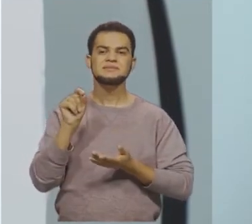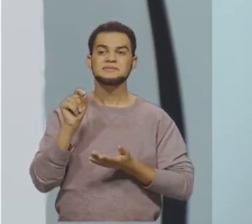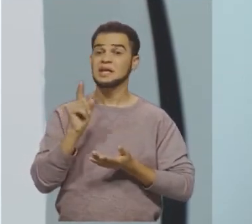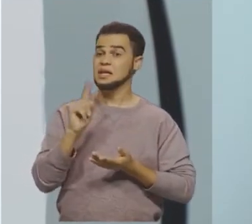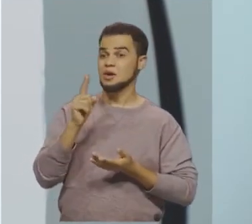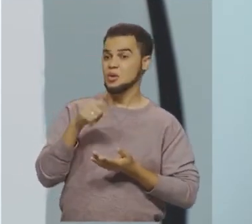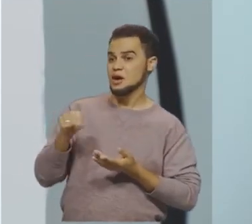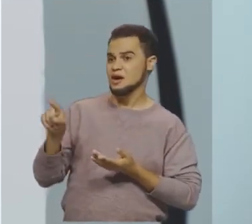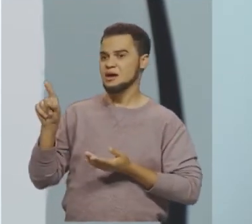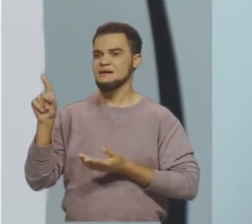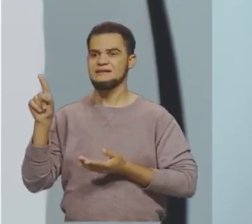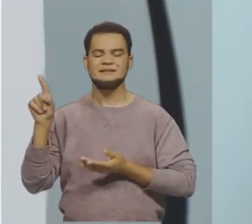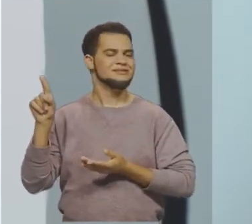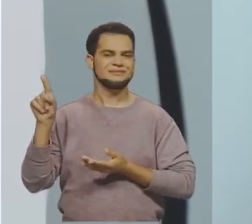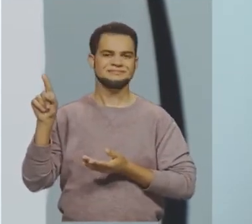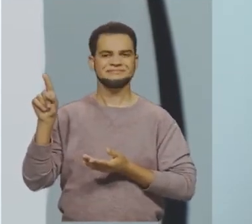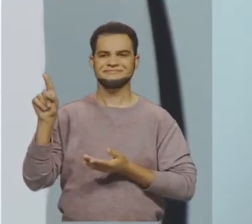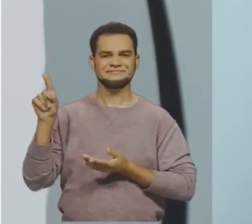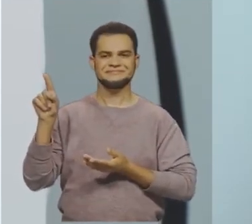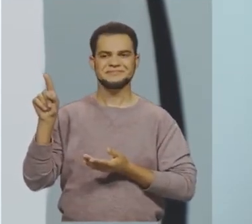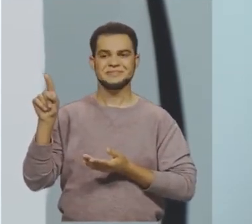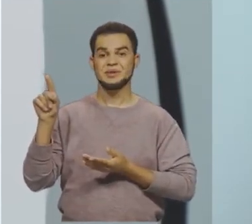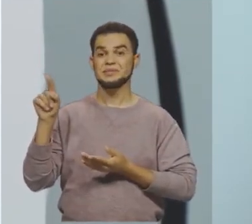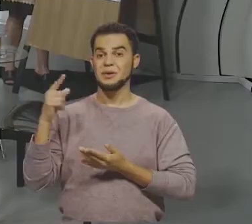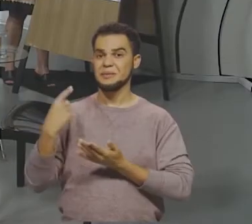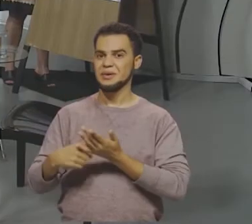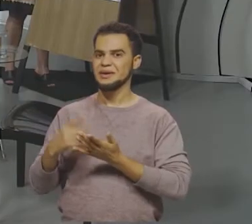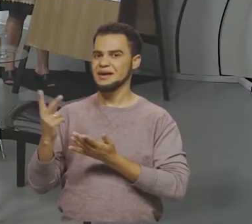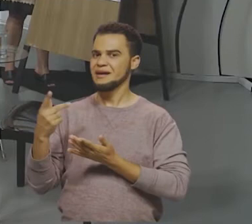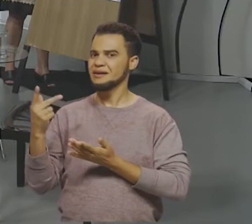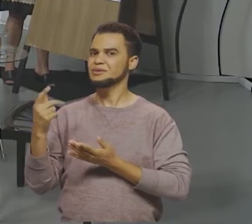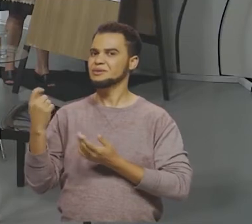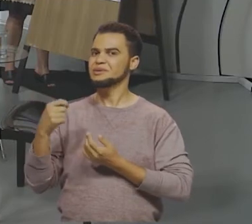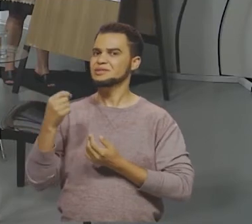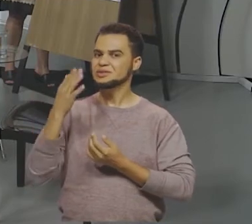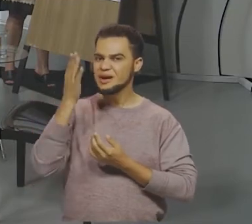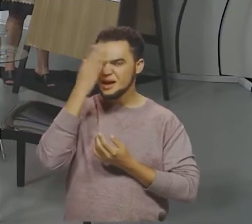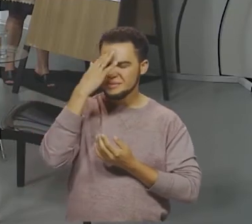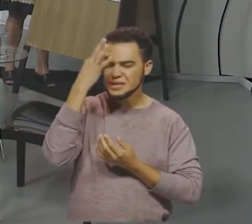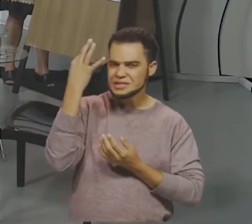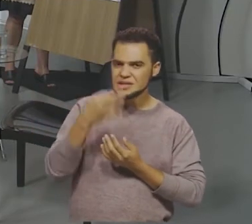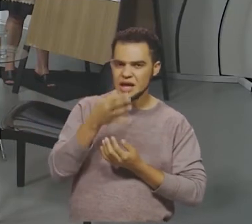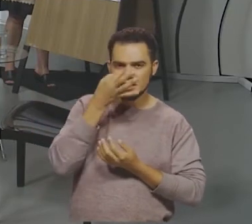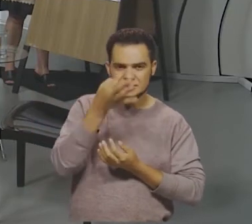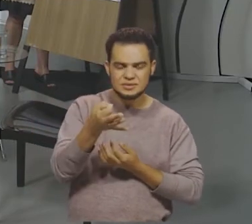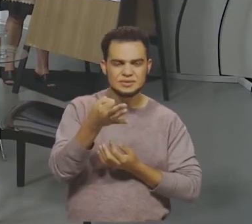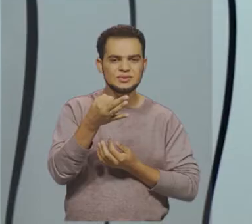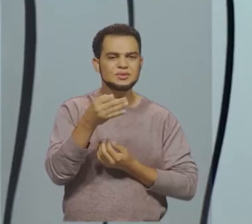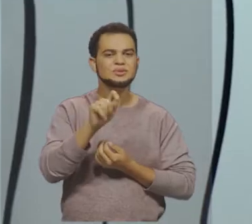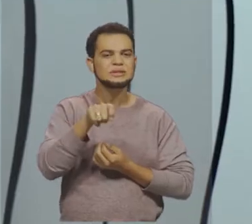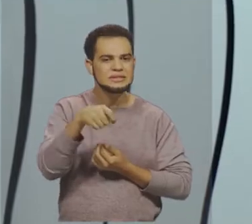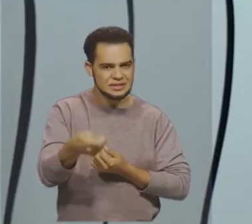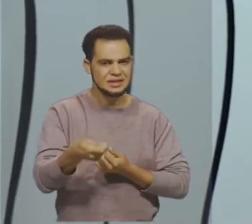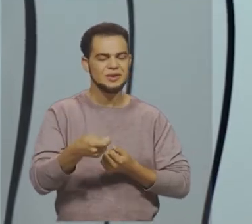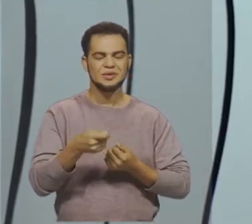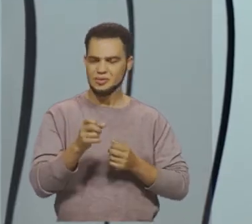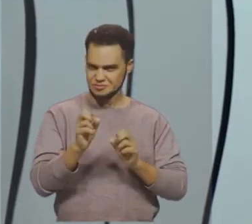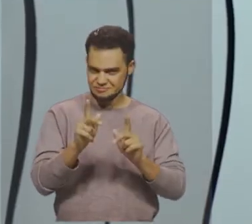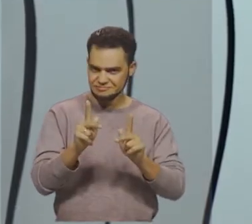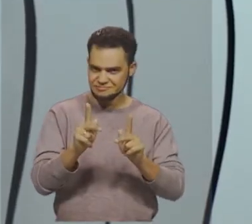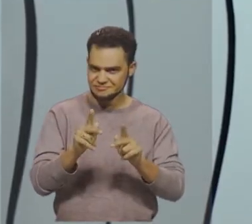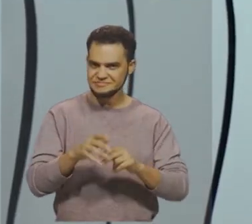aqui, 1,5. Senão, eu marco errado. Aqui, o x é positivo. Ok,